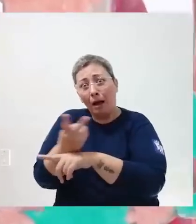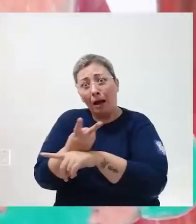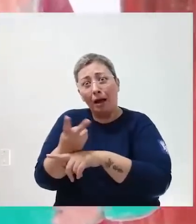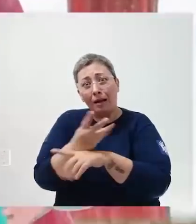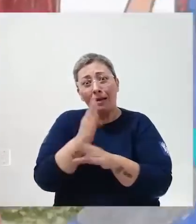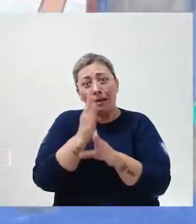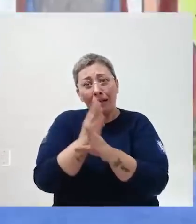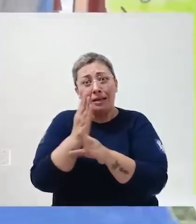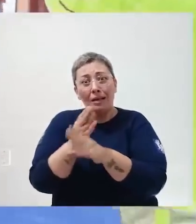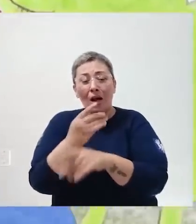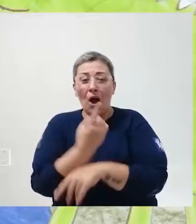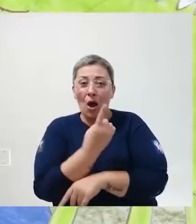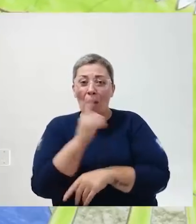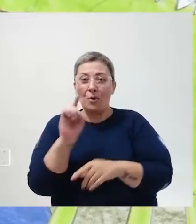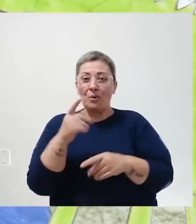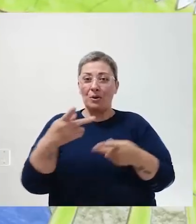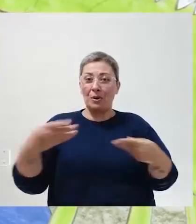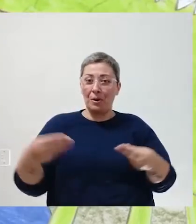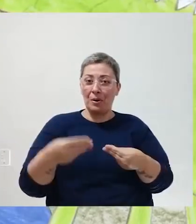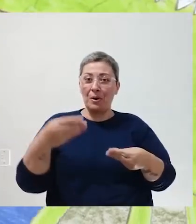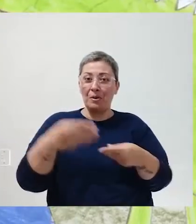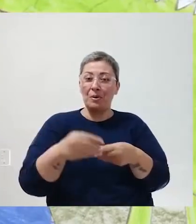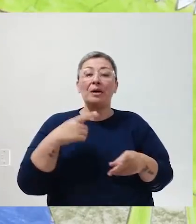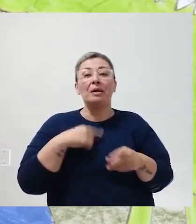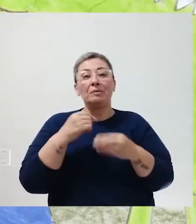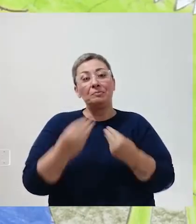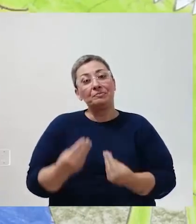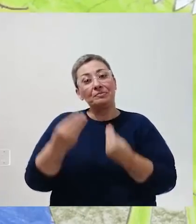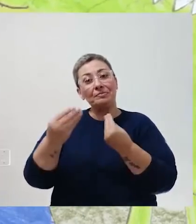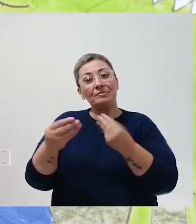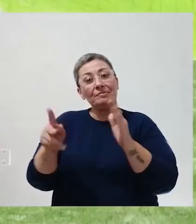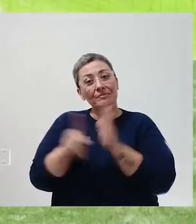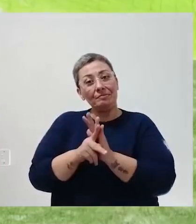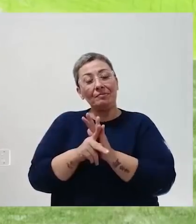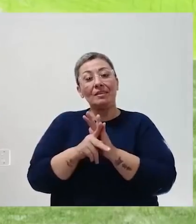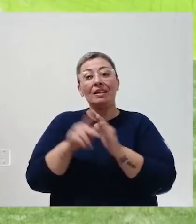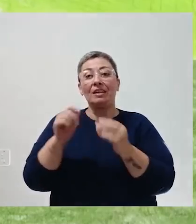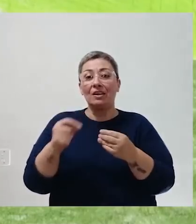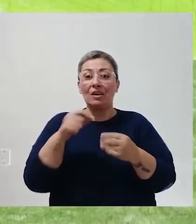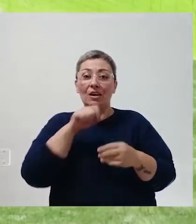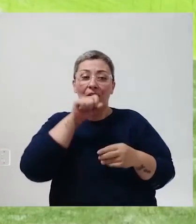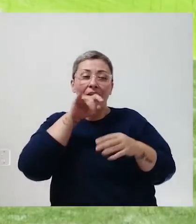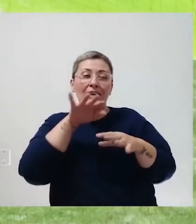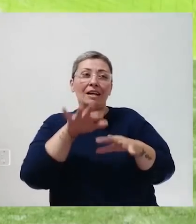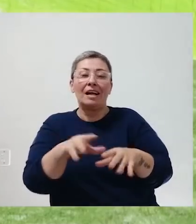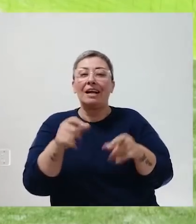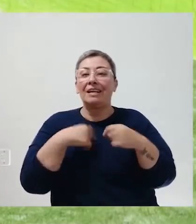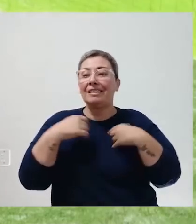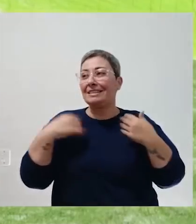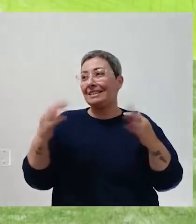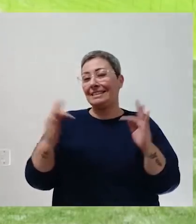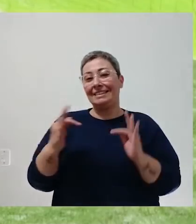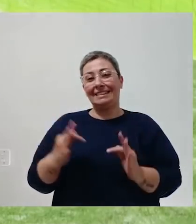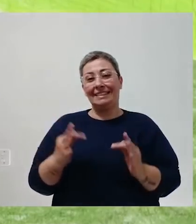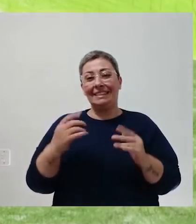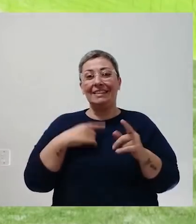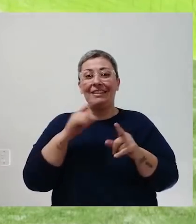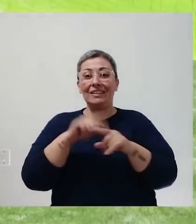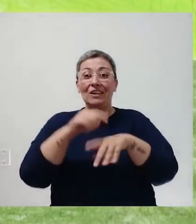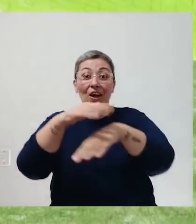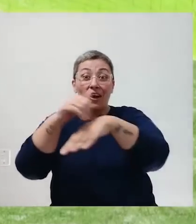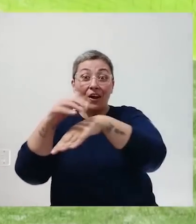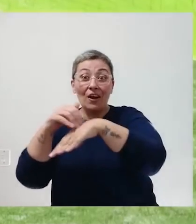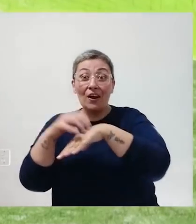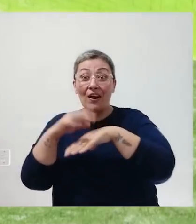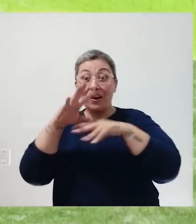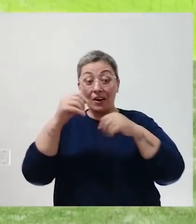procura, encontraram a última peça e entregaram para o seu dono. O dragão ficou muito feliz.